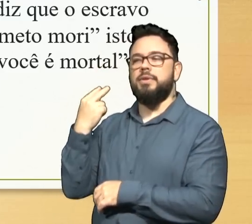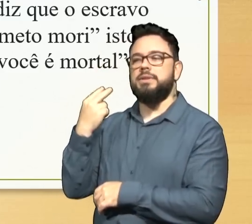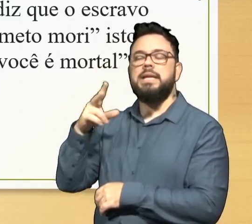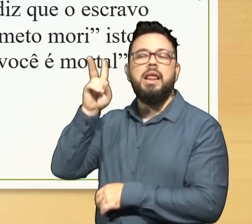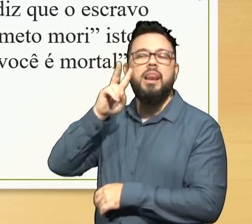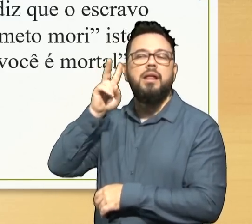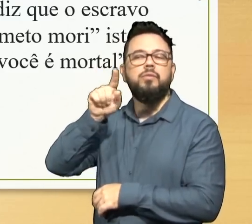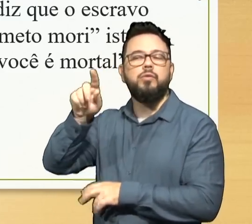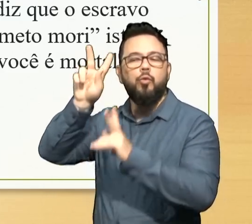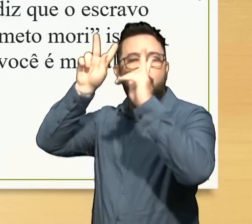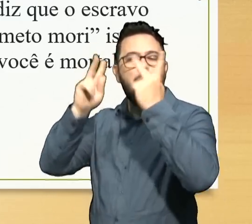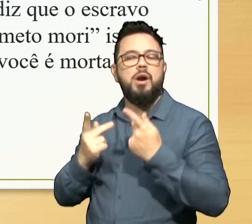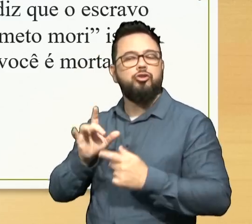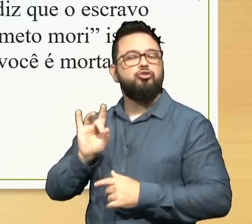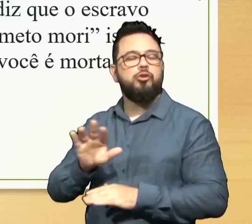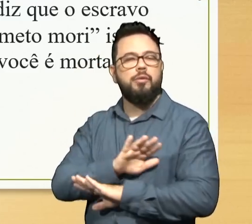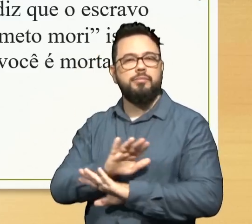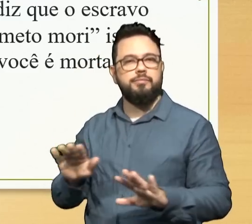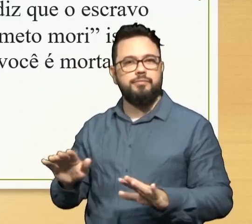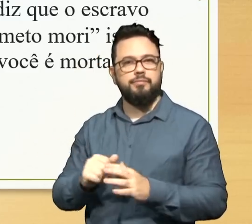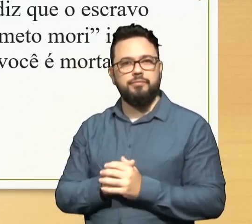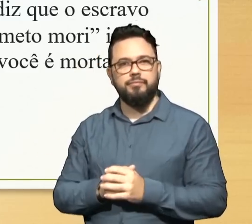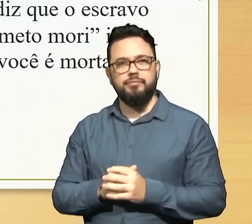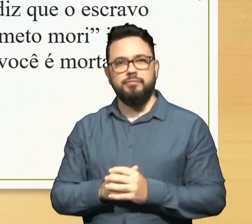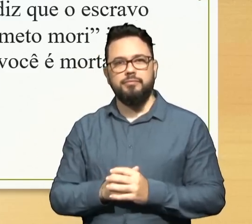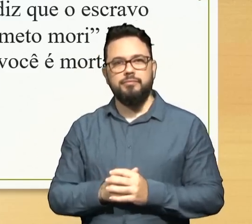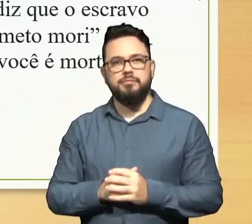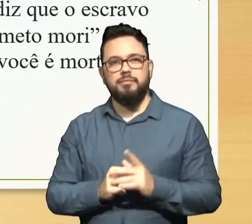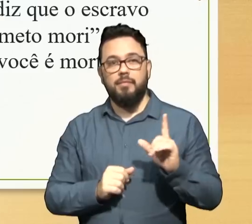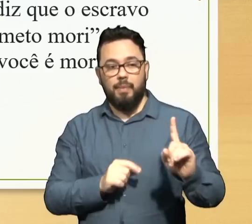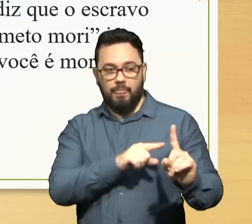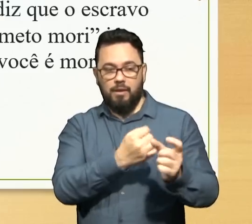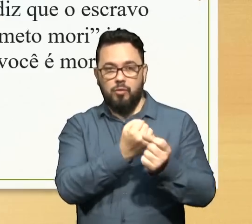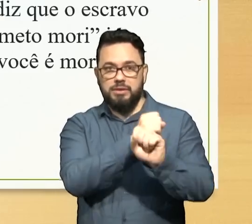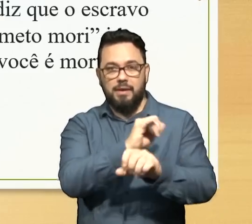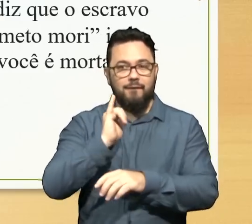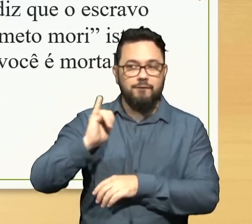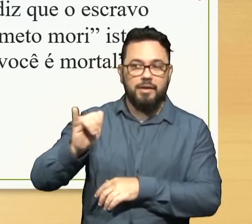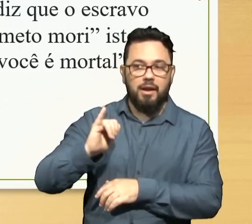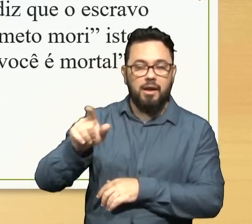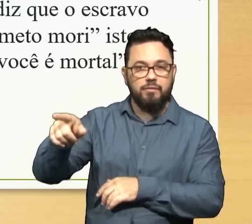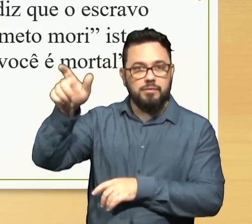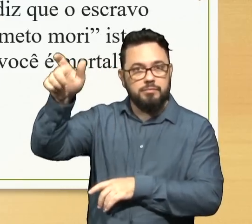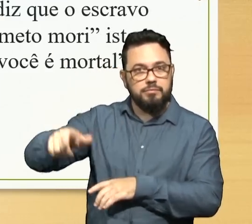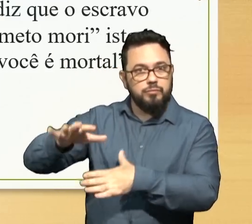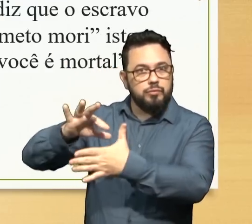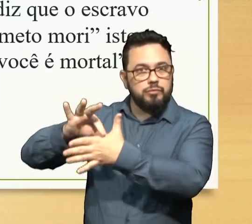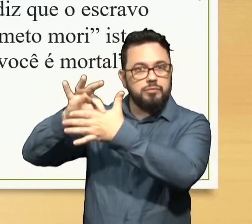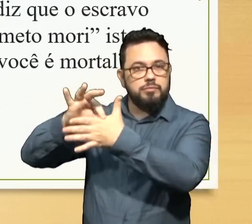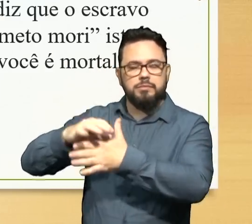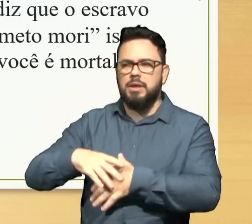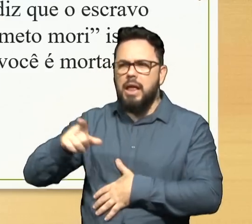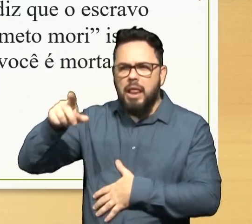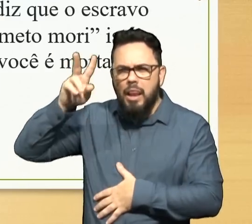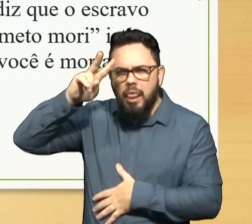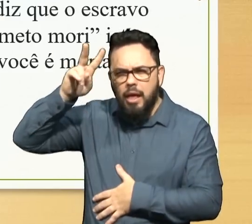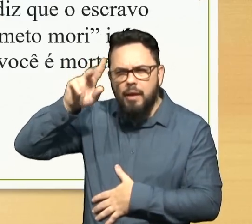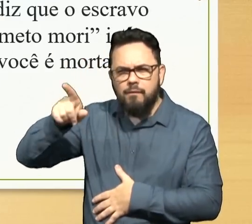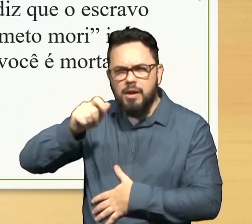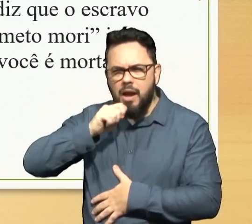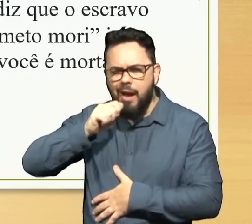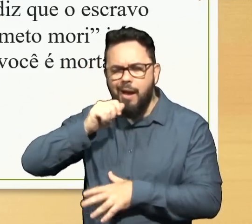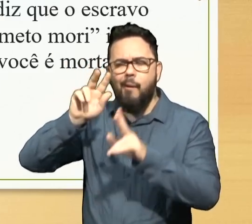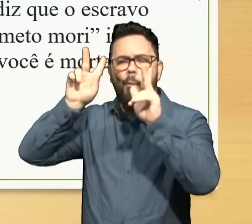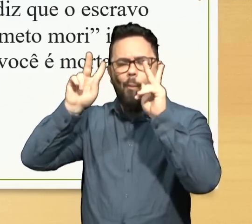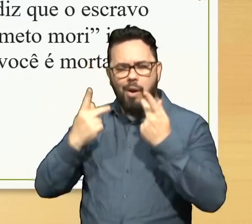homem outra versão diz que o escravo falava assim acada tanto memeto Mor lembre-te que você é mortal que tu